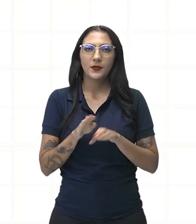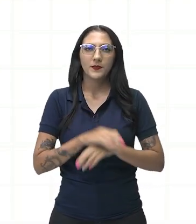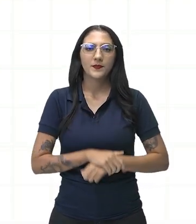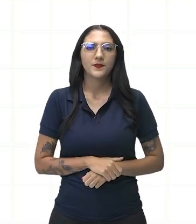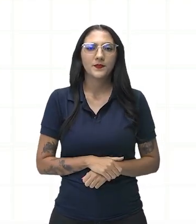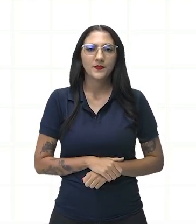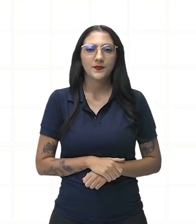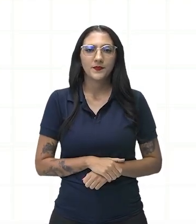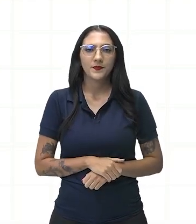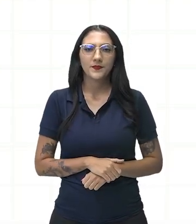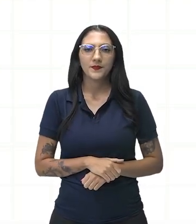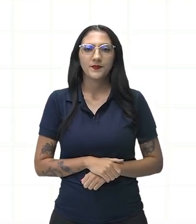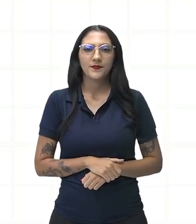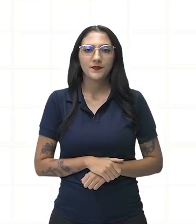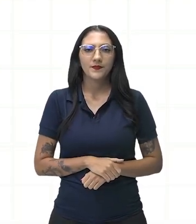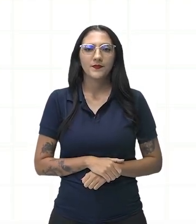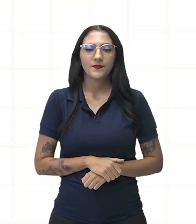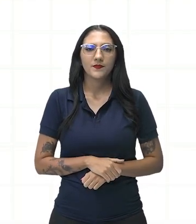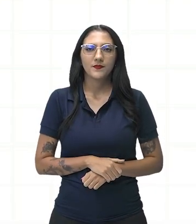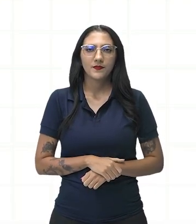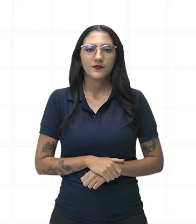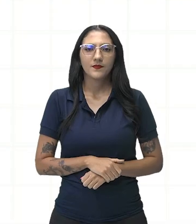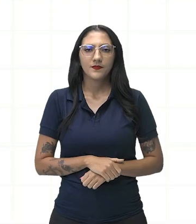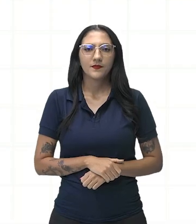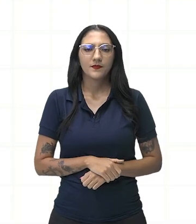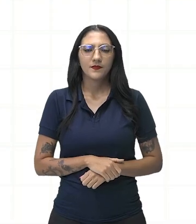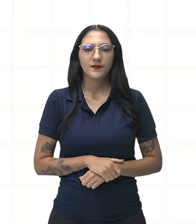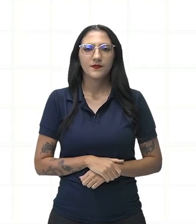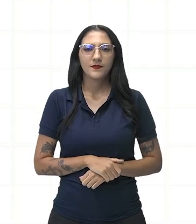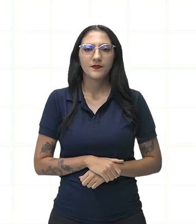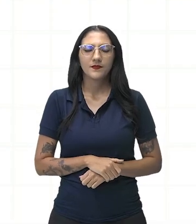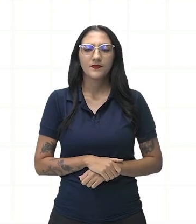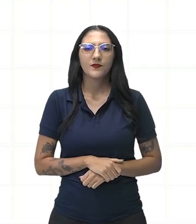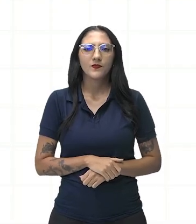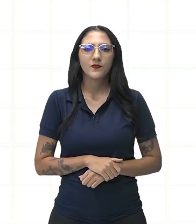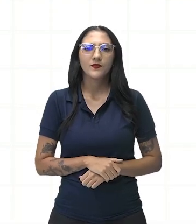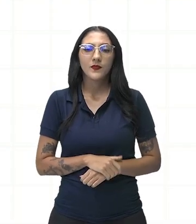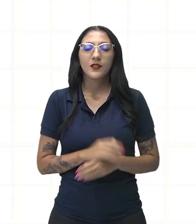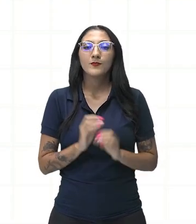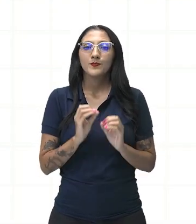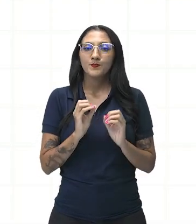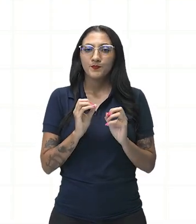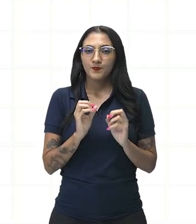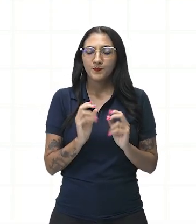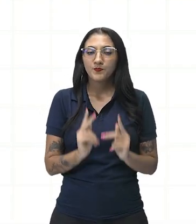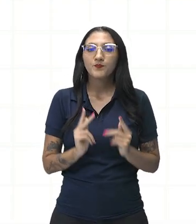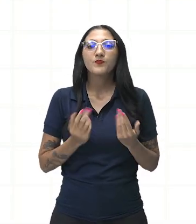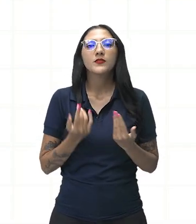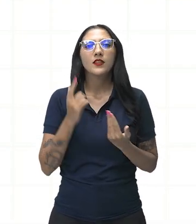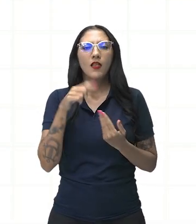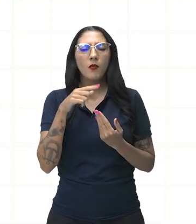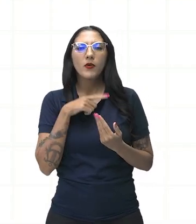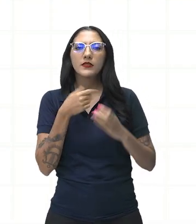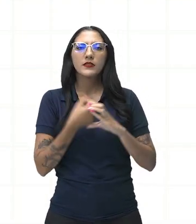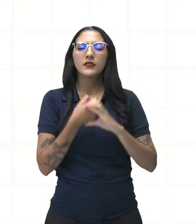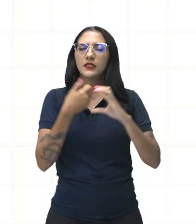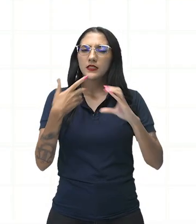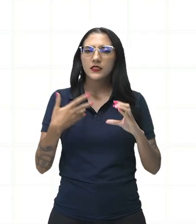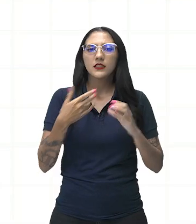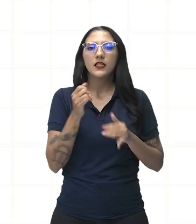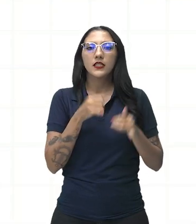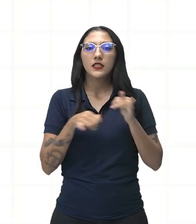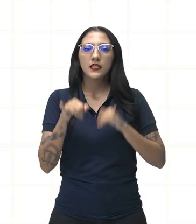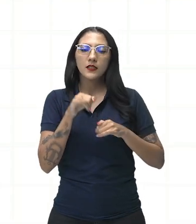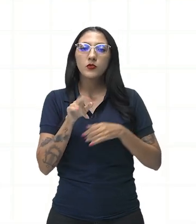Vamos colocar os acentos em cada uma delas. Então, as funções químicas inorgânicas envolvem